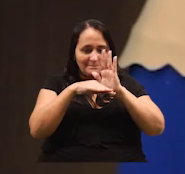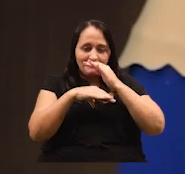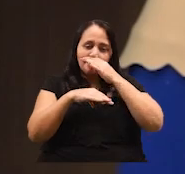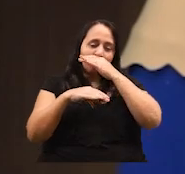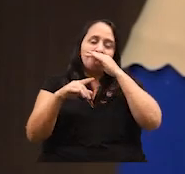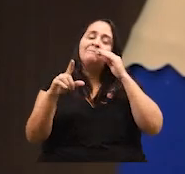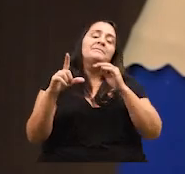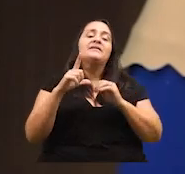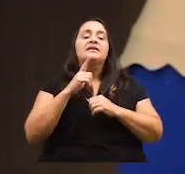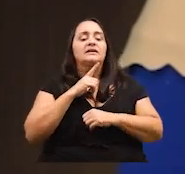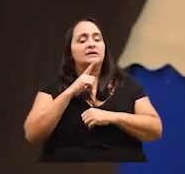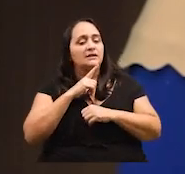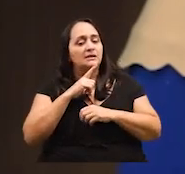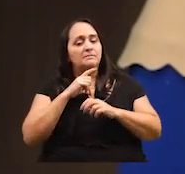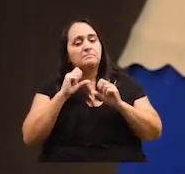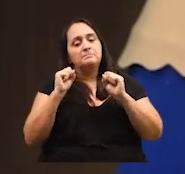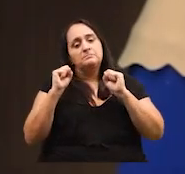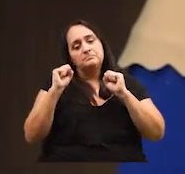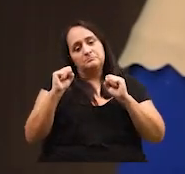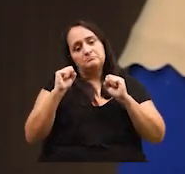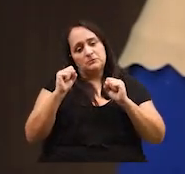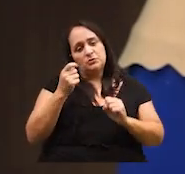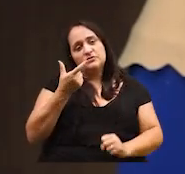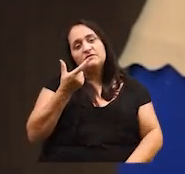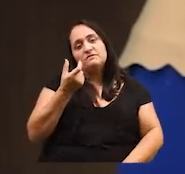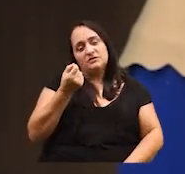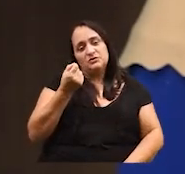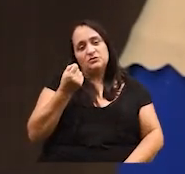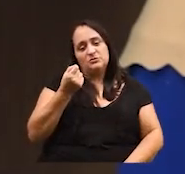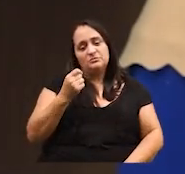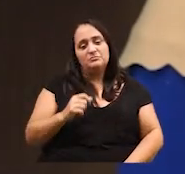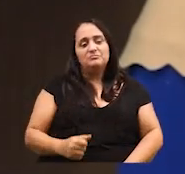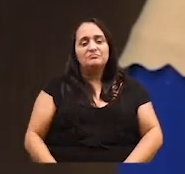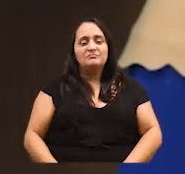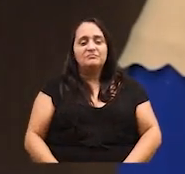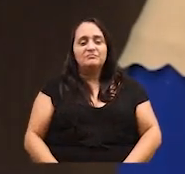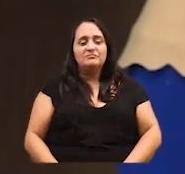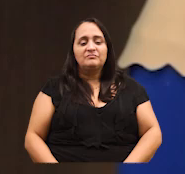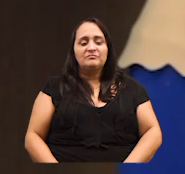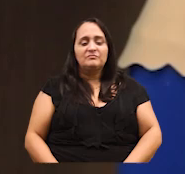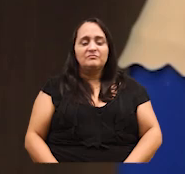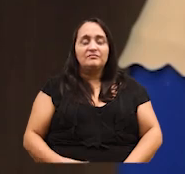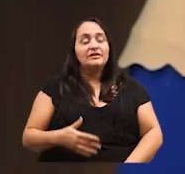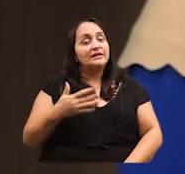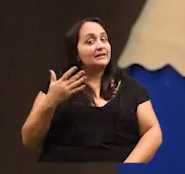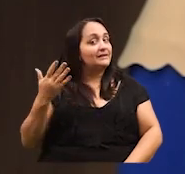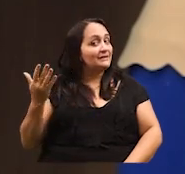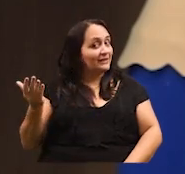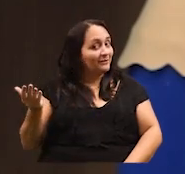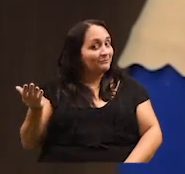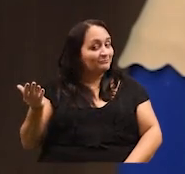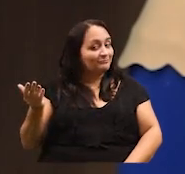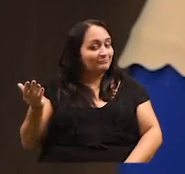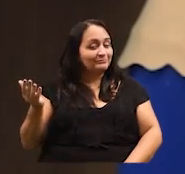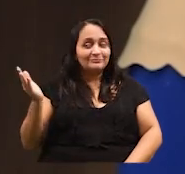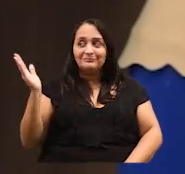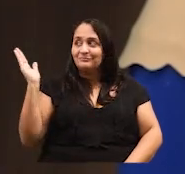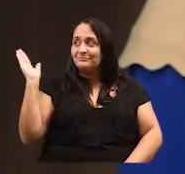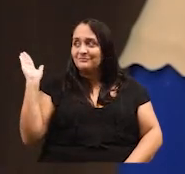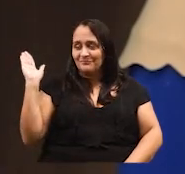ingredientes, você pode fazer 20 porções de bolinhos. Tá bom? Então, essa